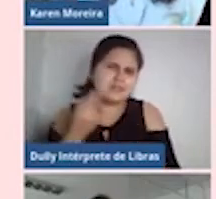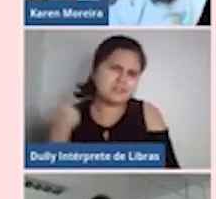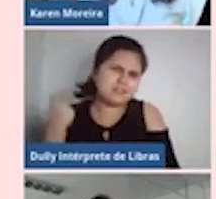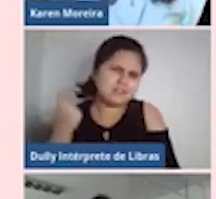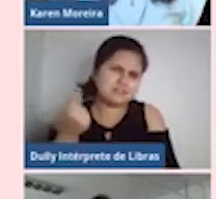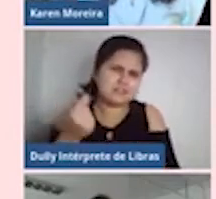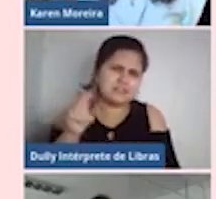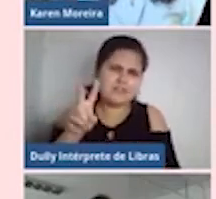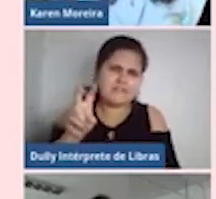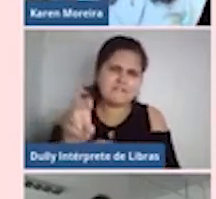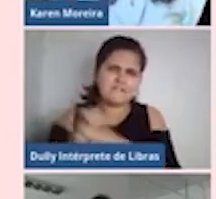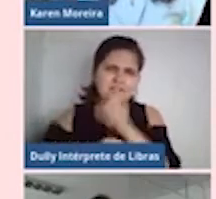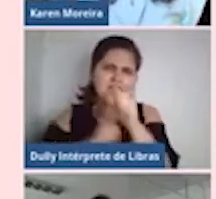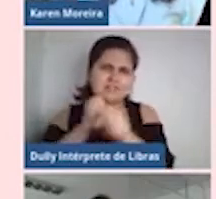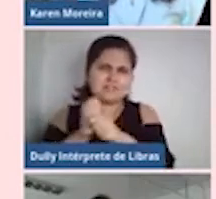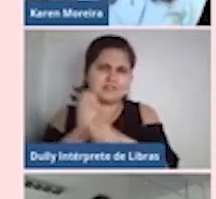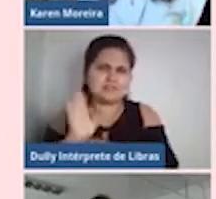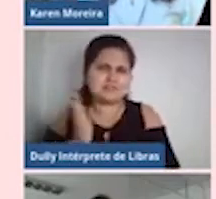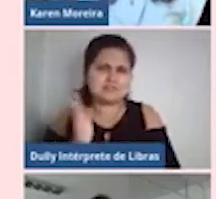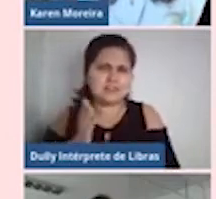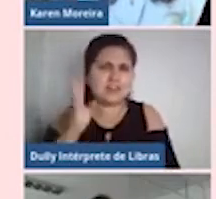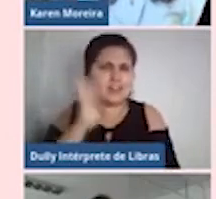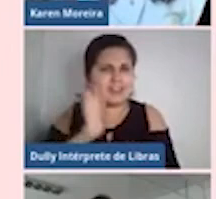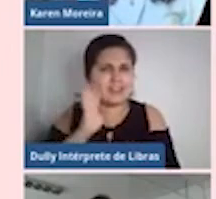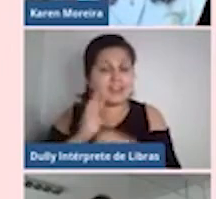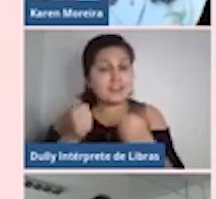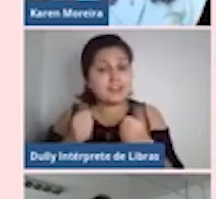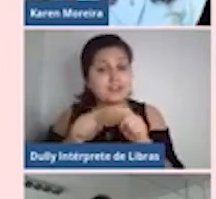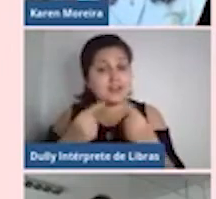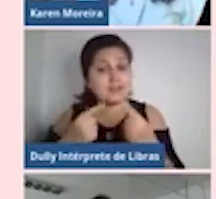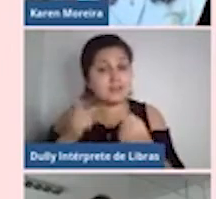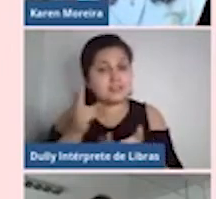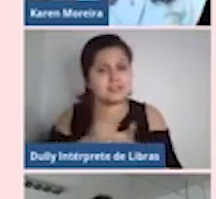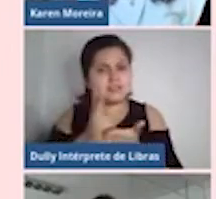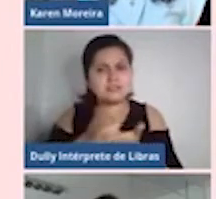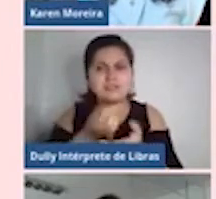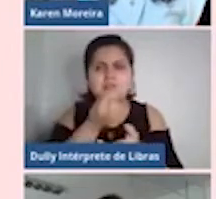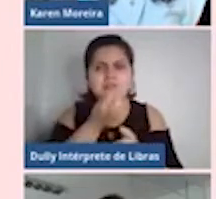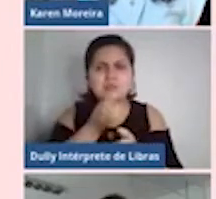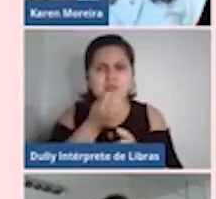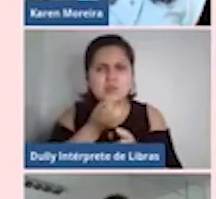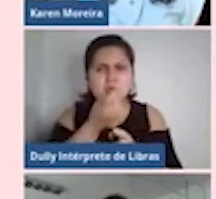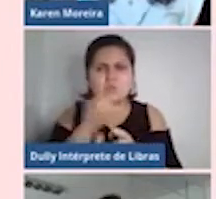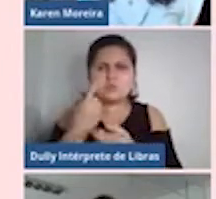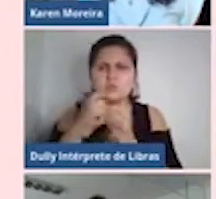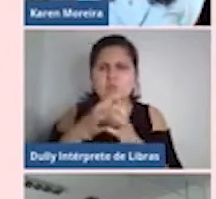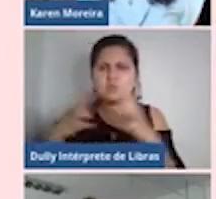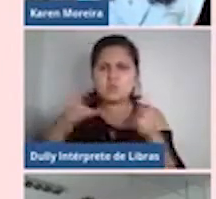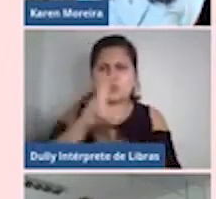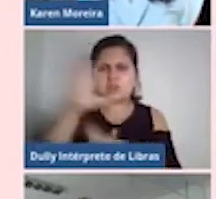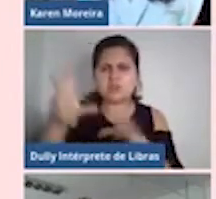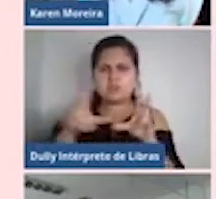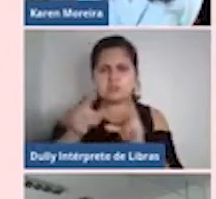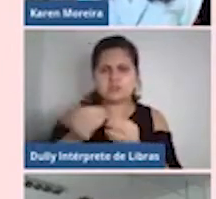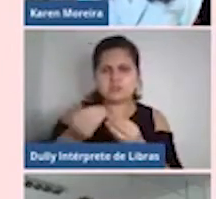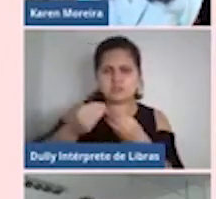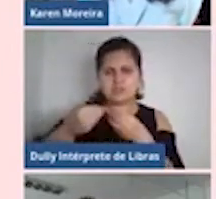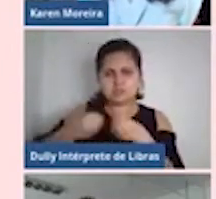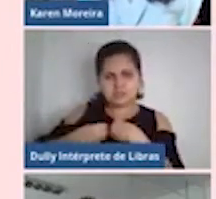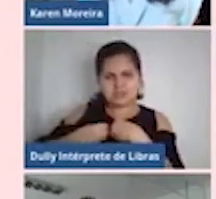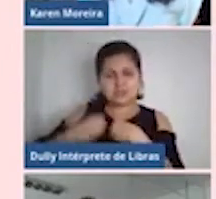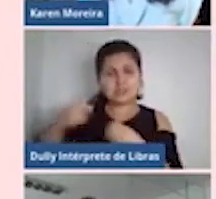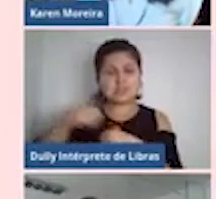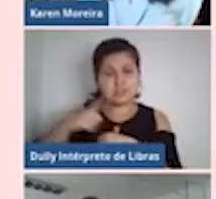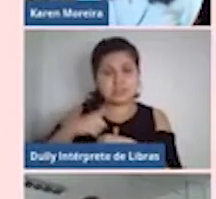anos. Ai, que legal. Mas eu sempre conto, assim, que um grande presente, um grande gift work que eu